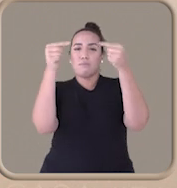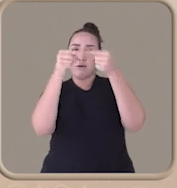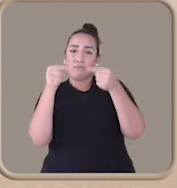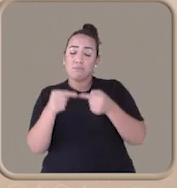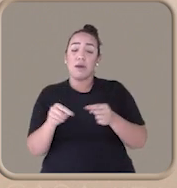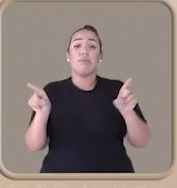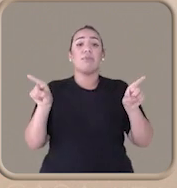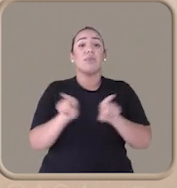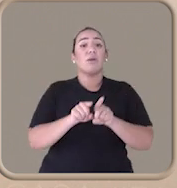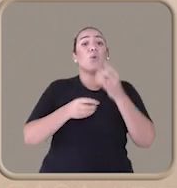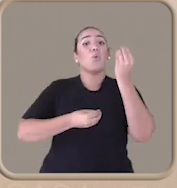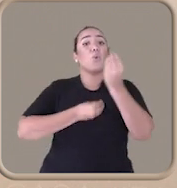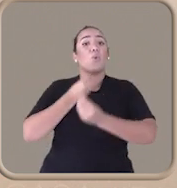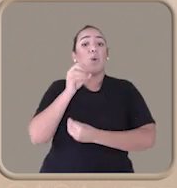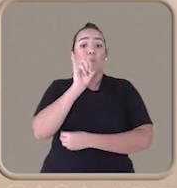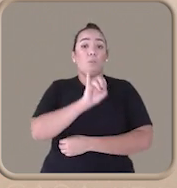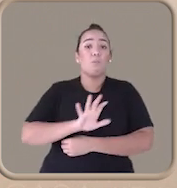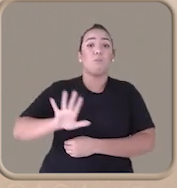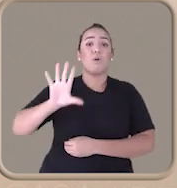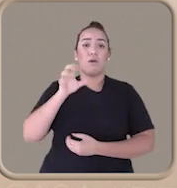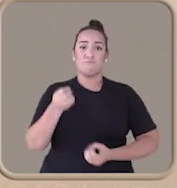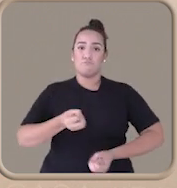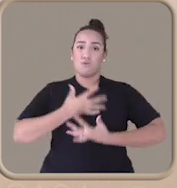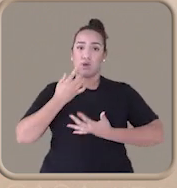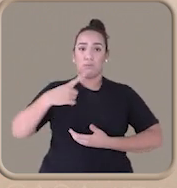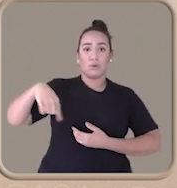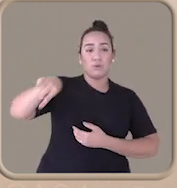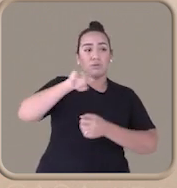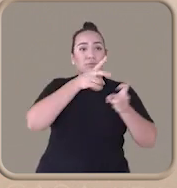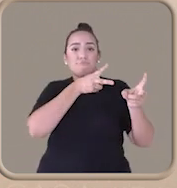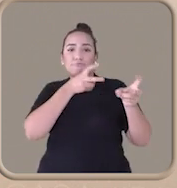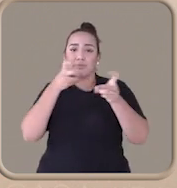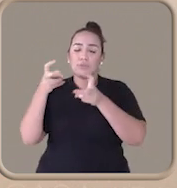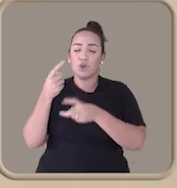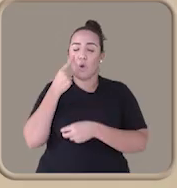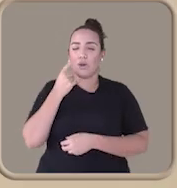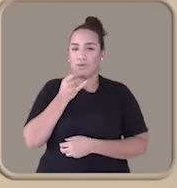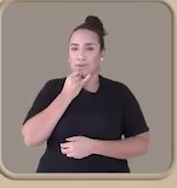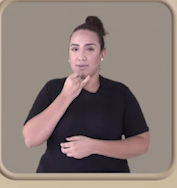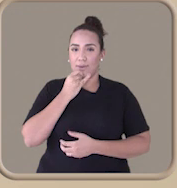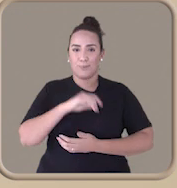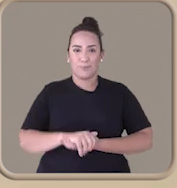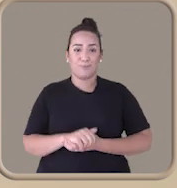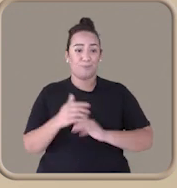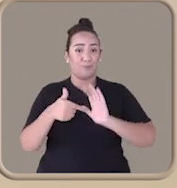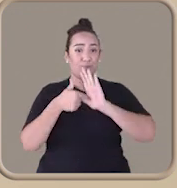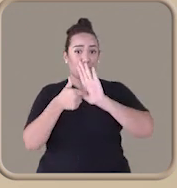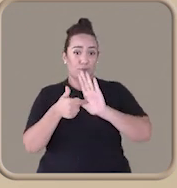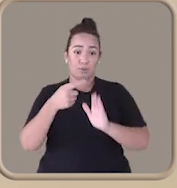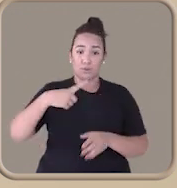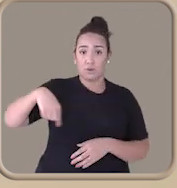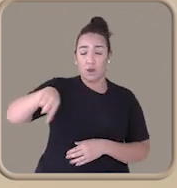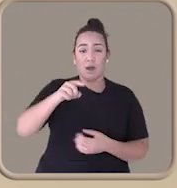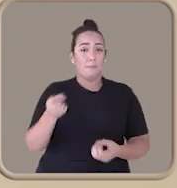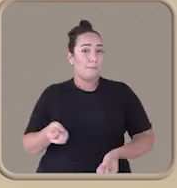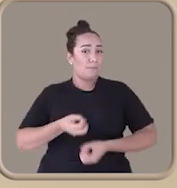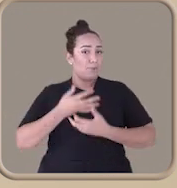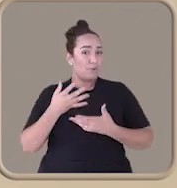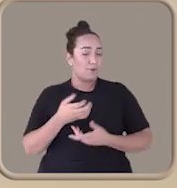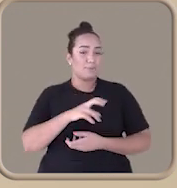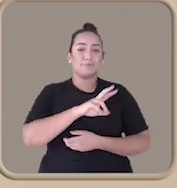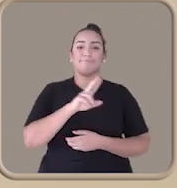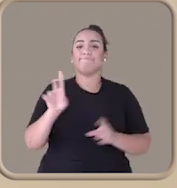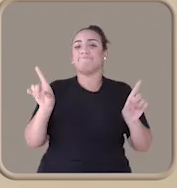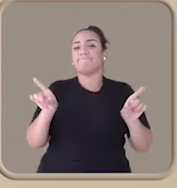fica na página, que vai mexer com a nossa visão. Vamos ver um exemplo? Eu vou mostrar para vocês um poema chamado Canção